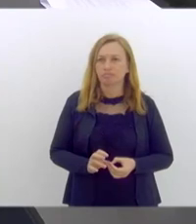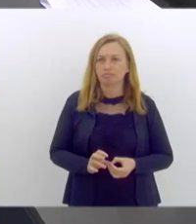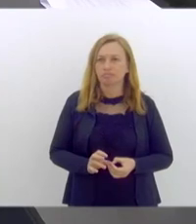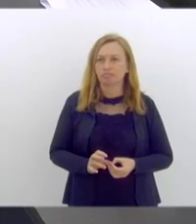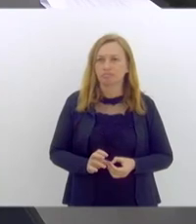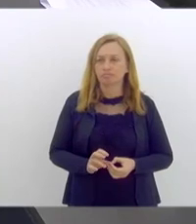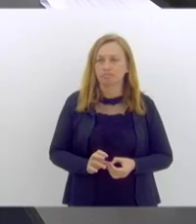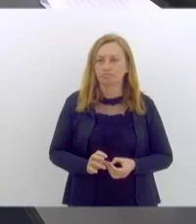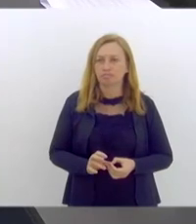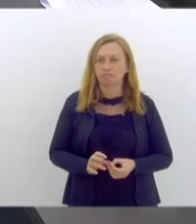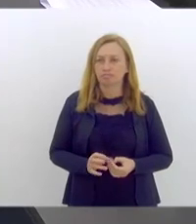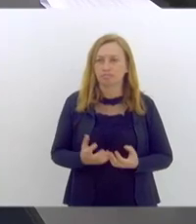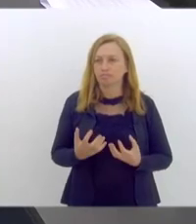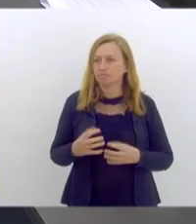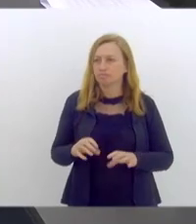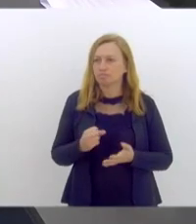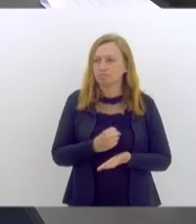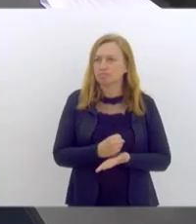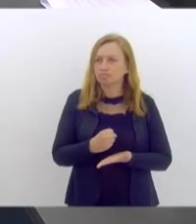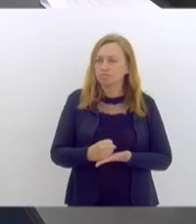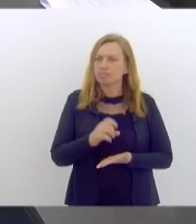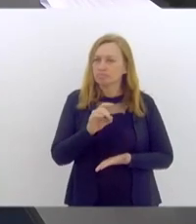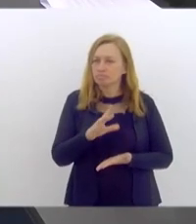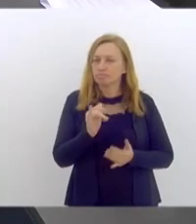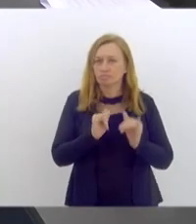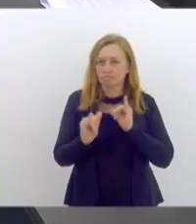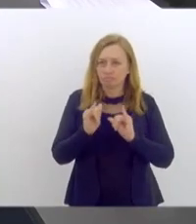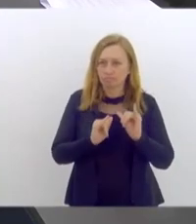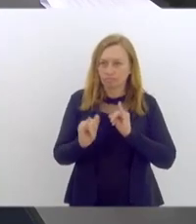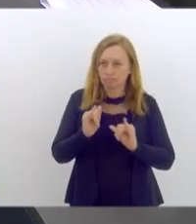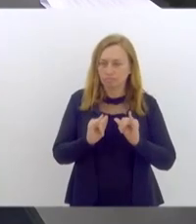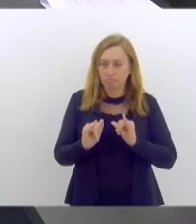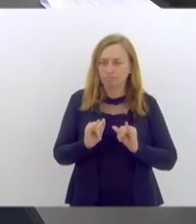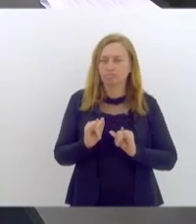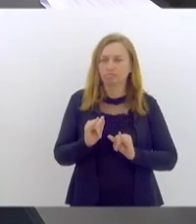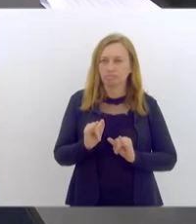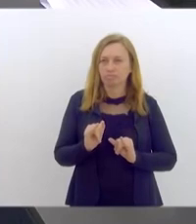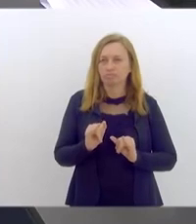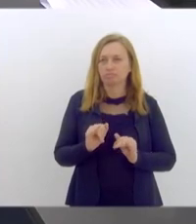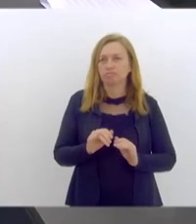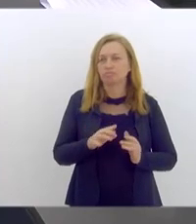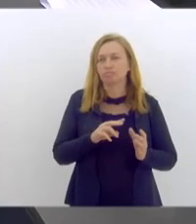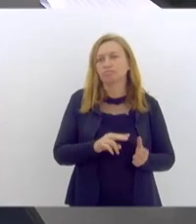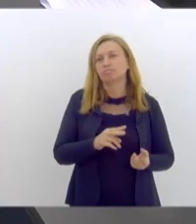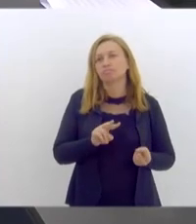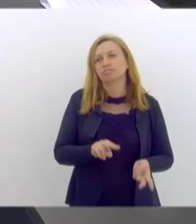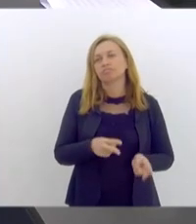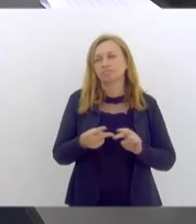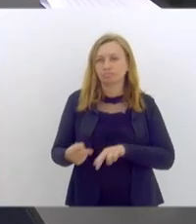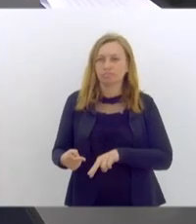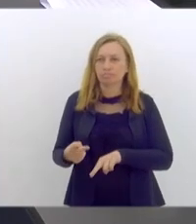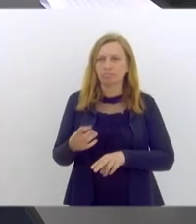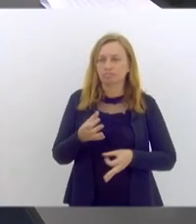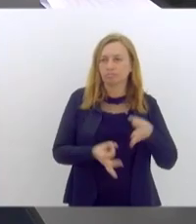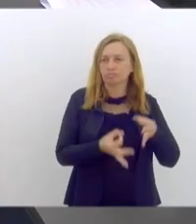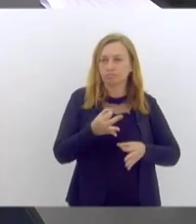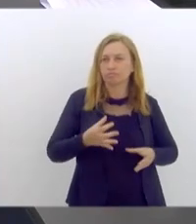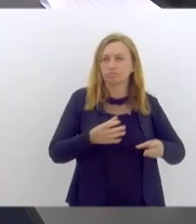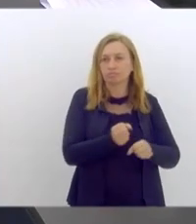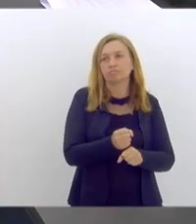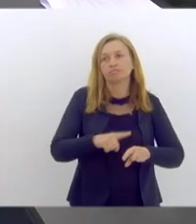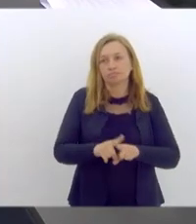que você não quer os contratos o senhor quer os dados mas encaminhados ao Tribunal mas também tem que